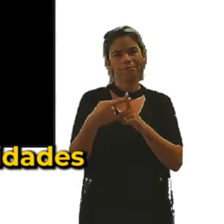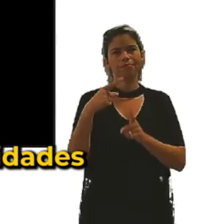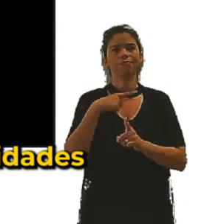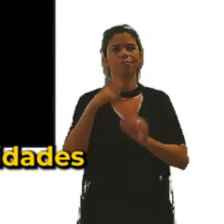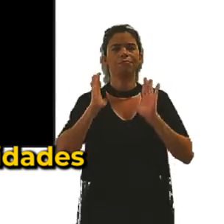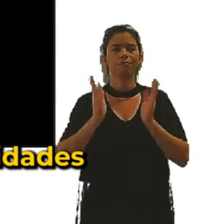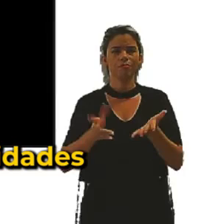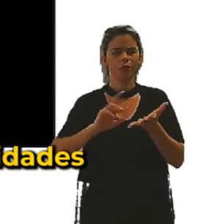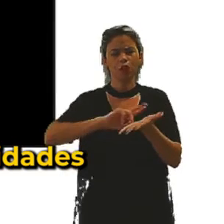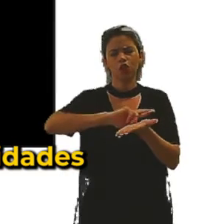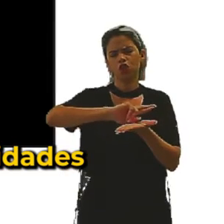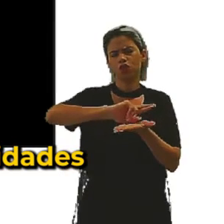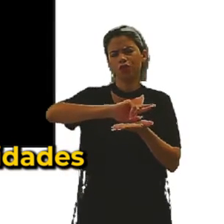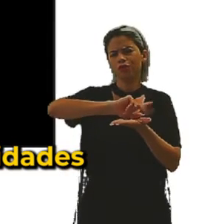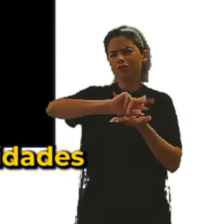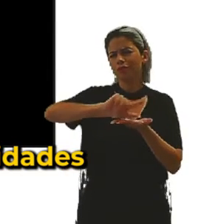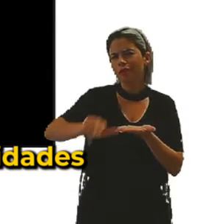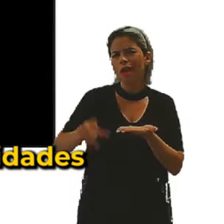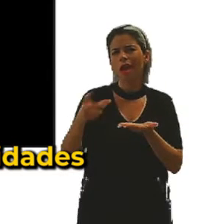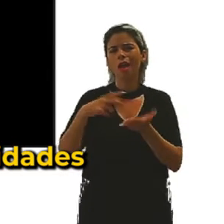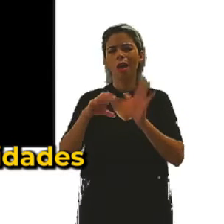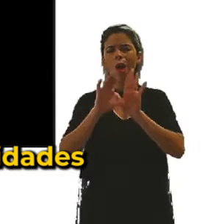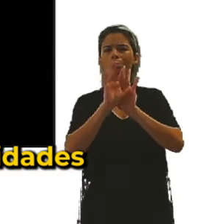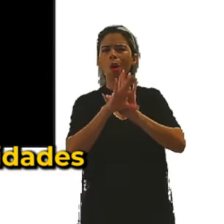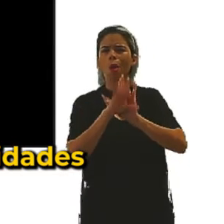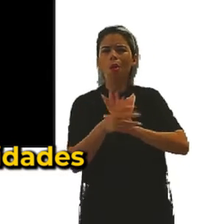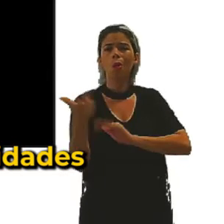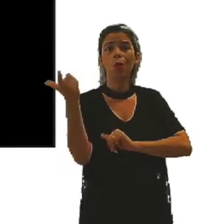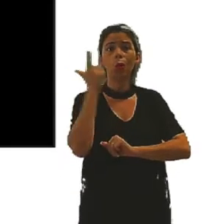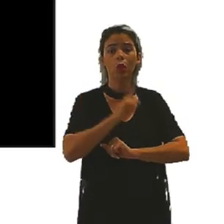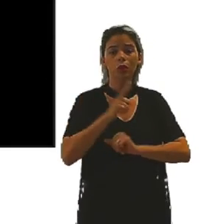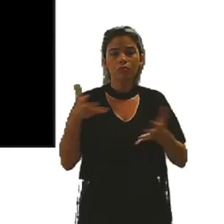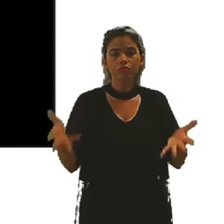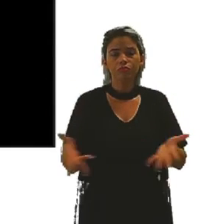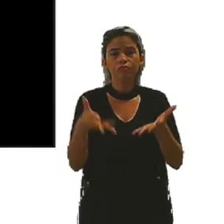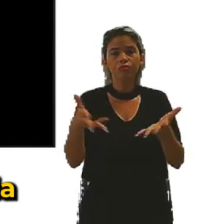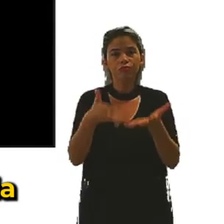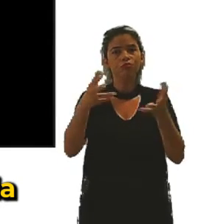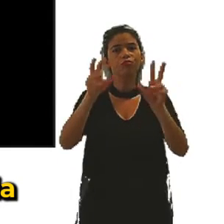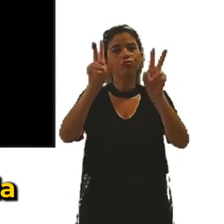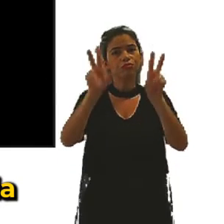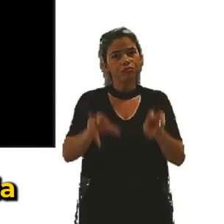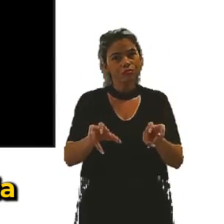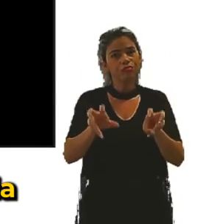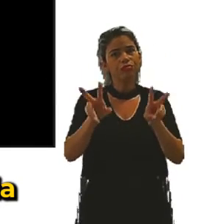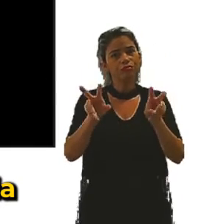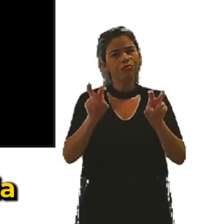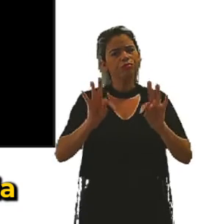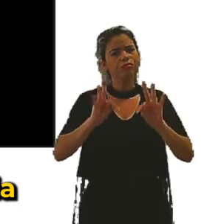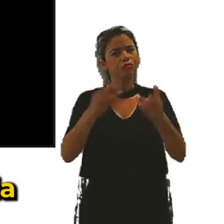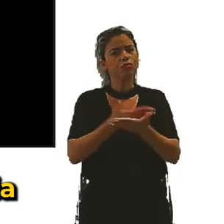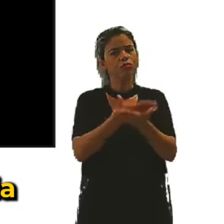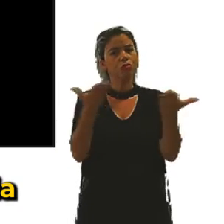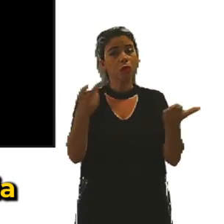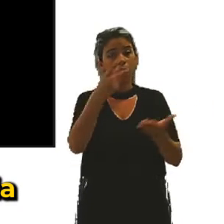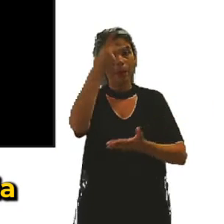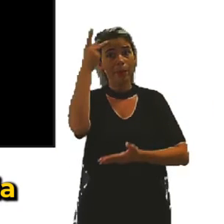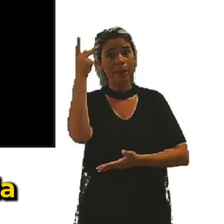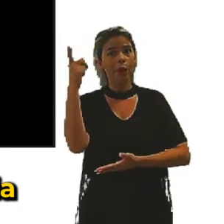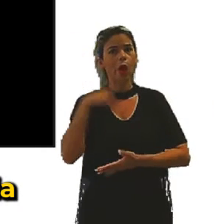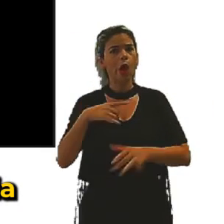todas estas conceitualidades para que a gente possa propiciar a todas as